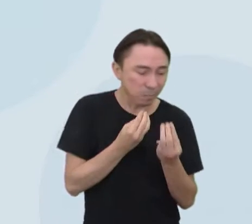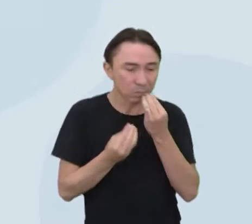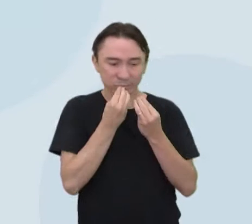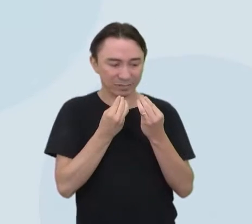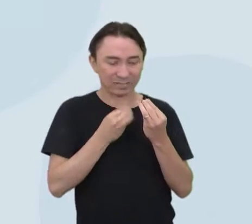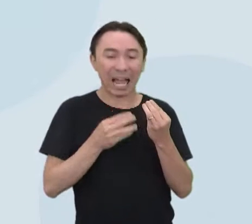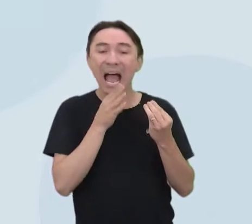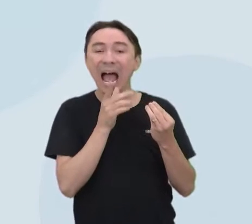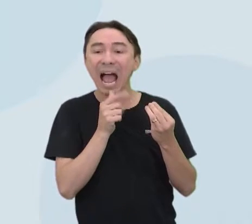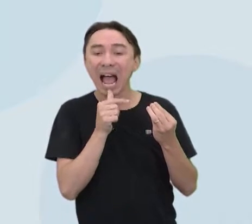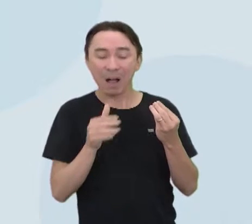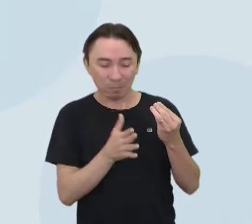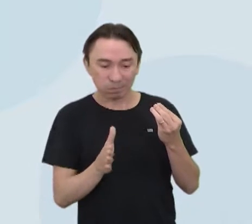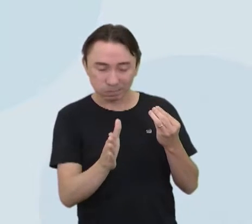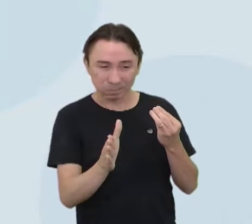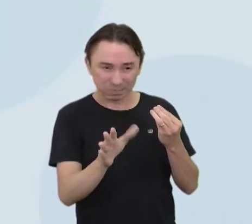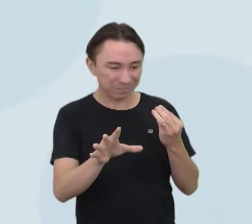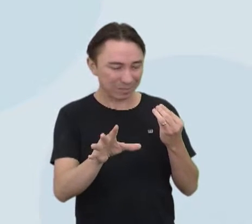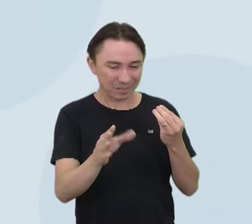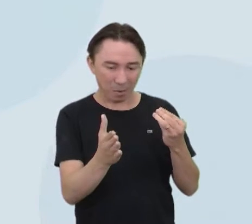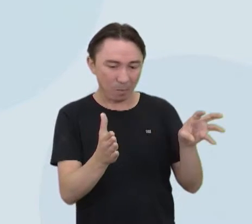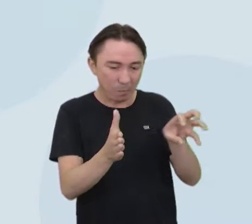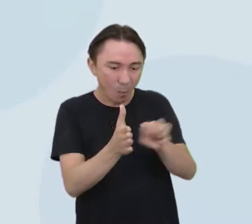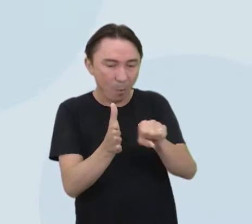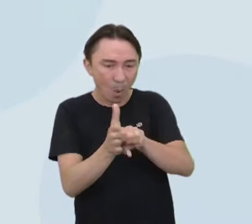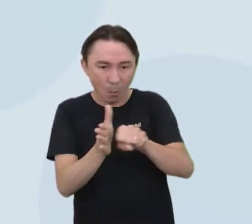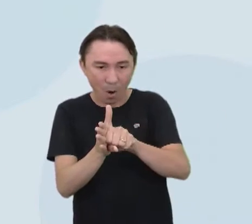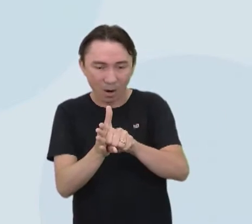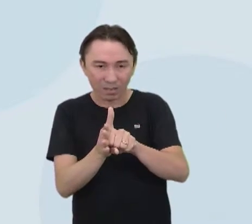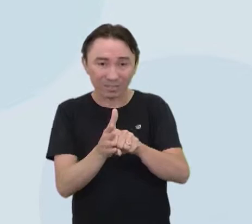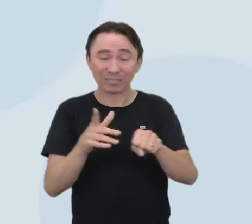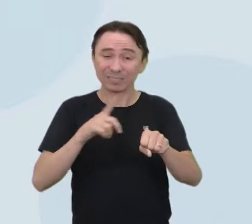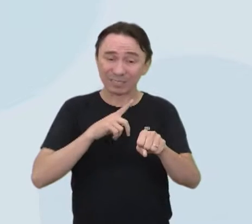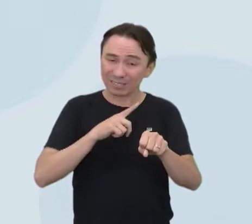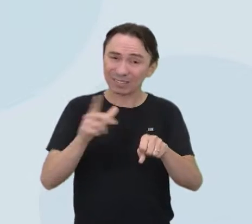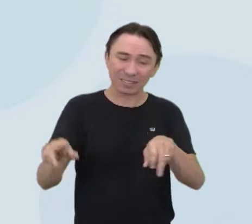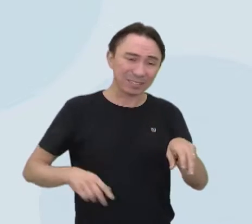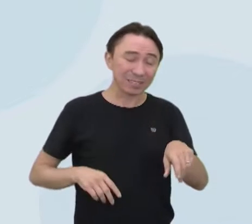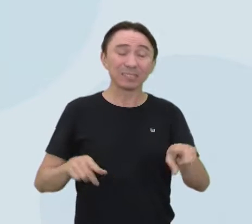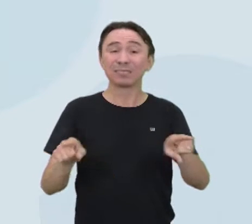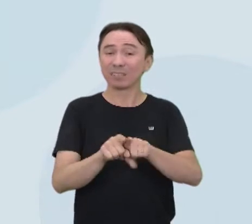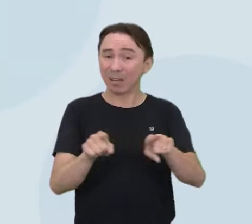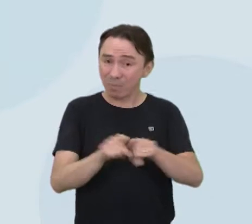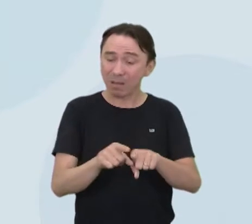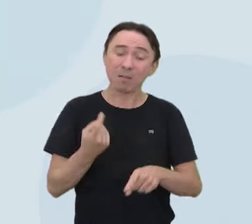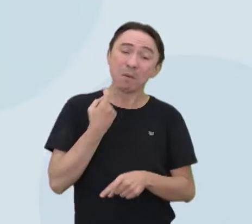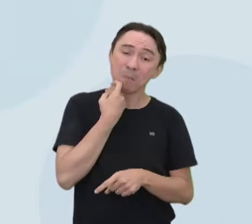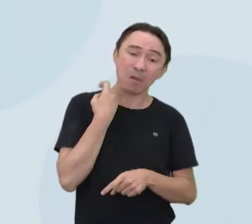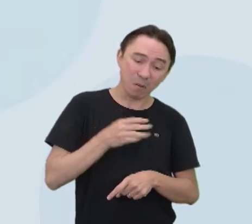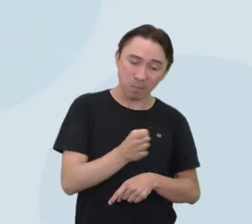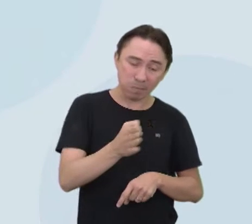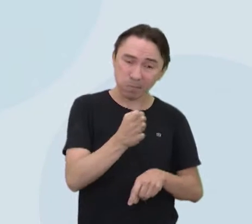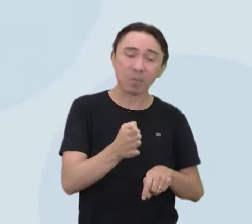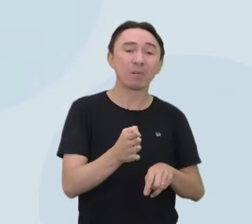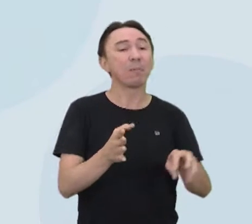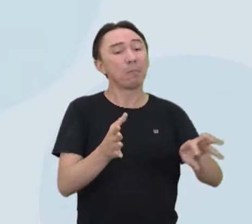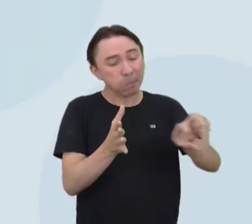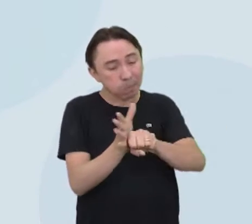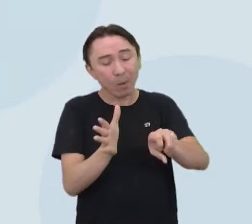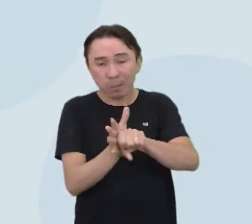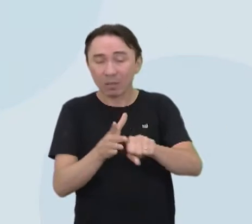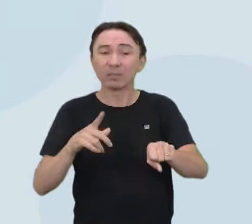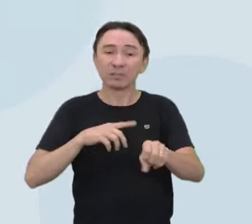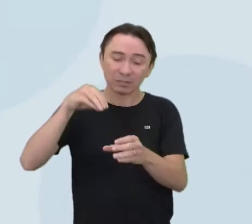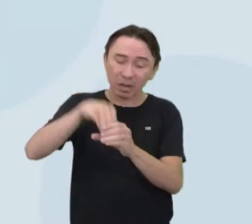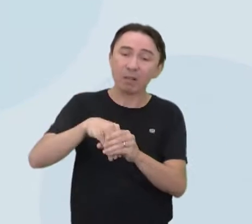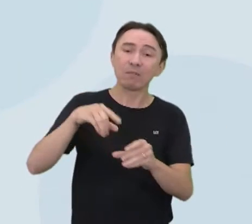contaminada, o mercúrio ele é um material que ele vai se acumulando no corpo, né? Inclusive dos peixes. E a primeira